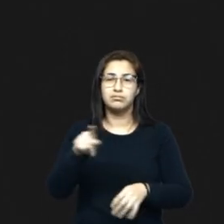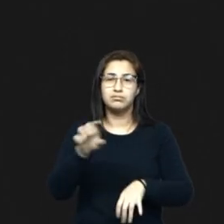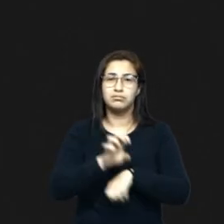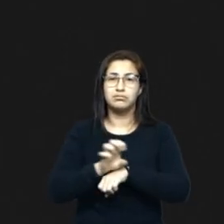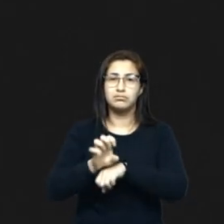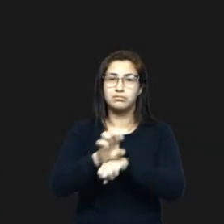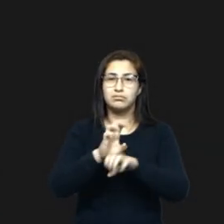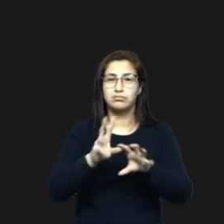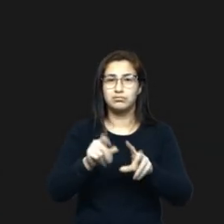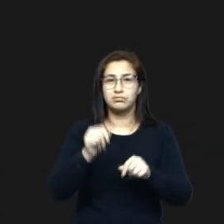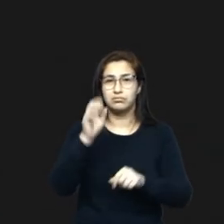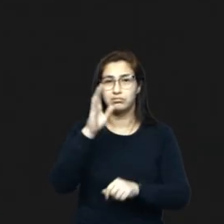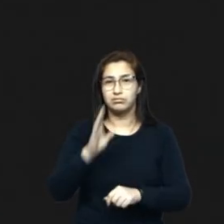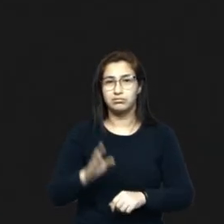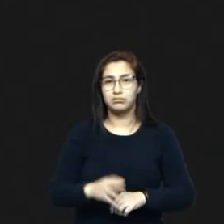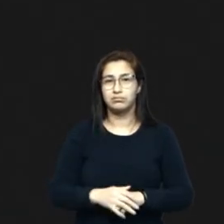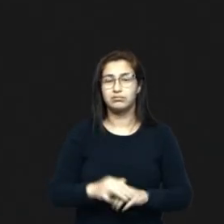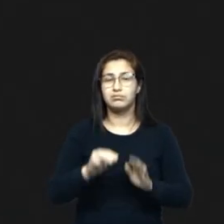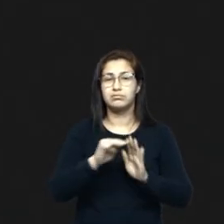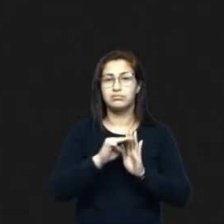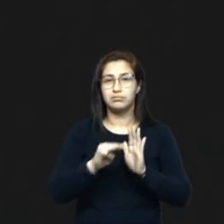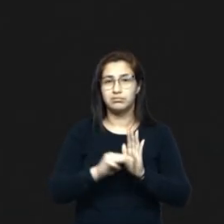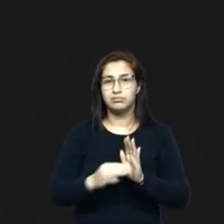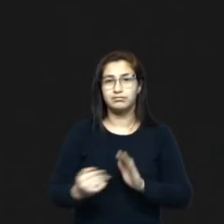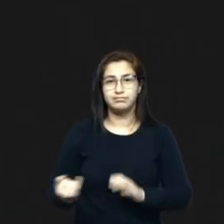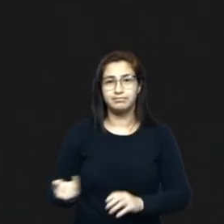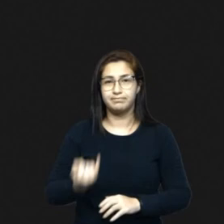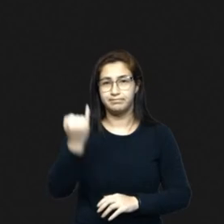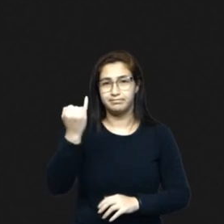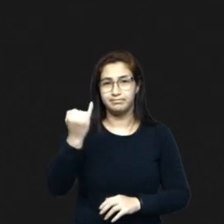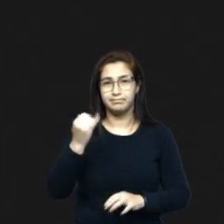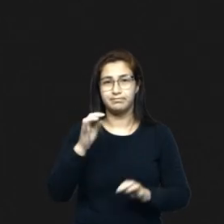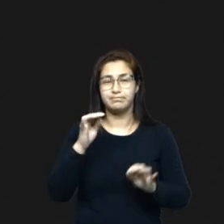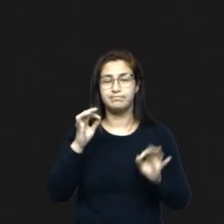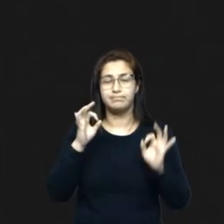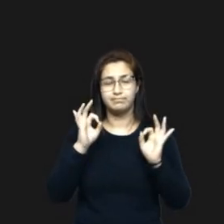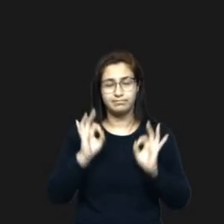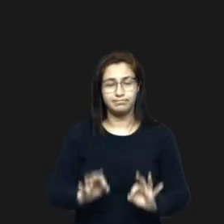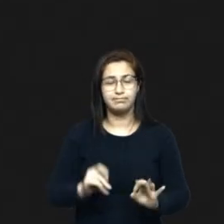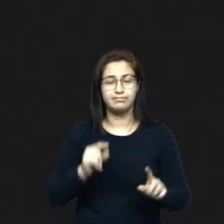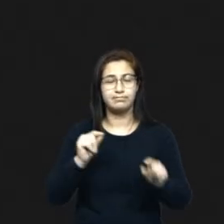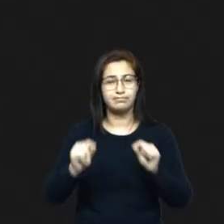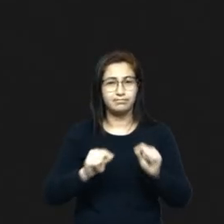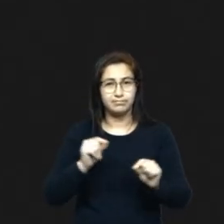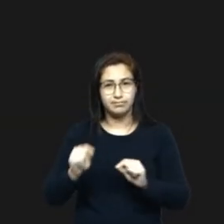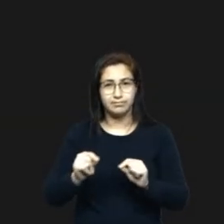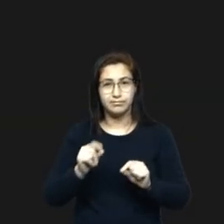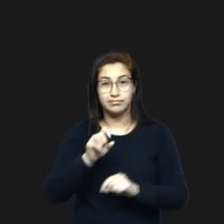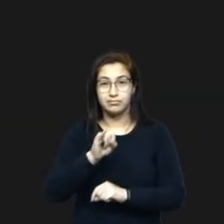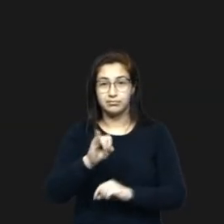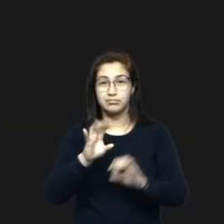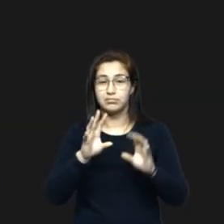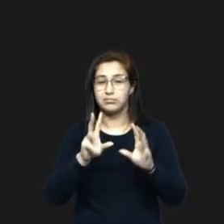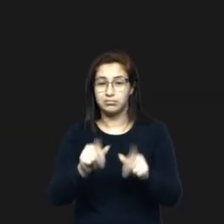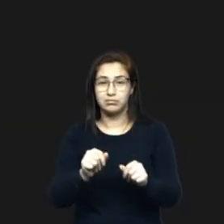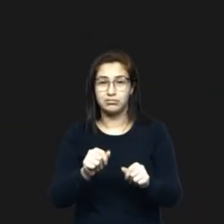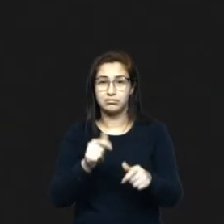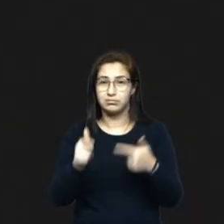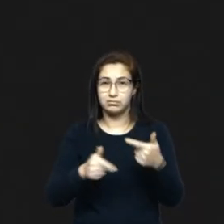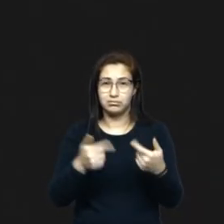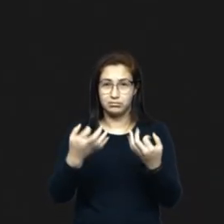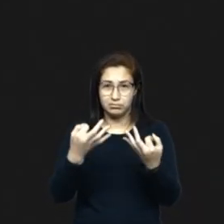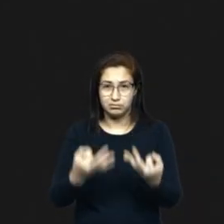federação. Essa matéria é muito importante. Tenha a mais absoluta certeza que se todos fizerem a sua parte, os